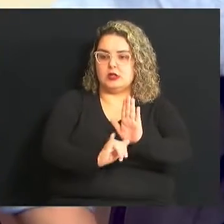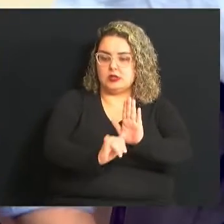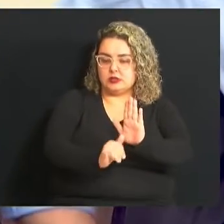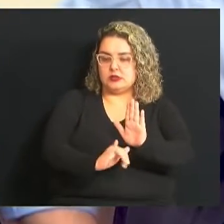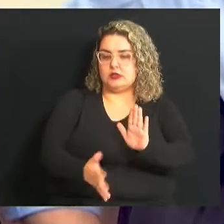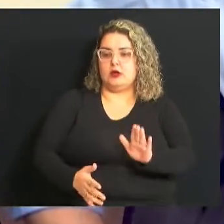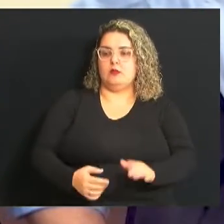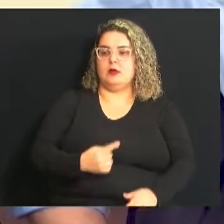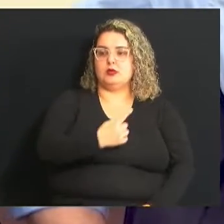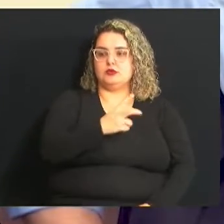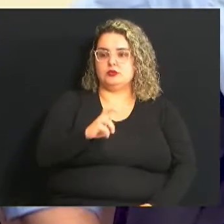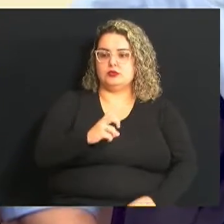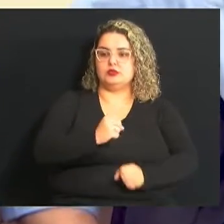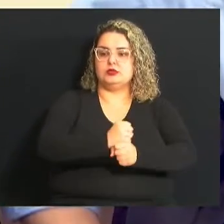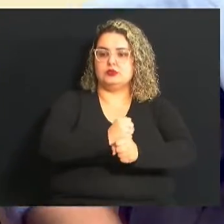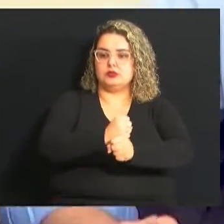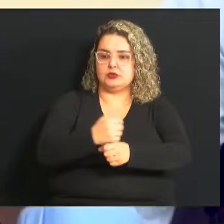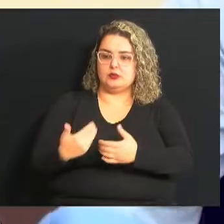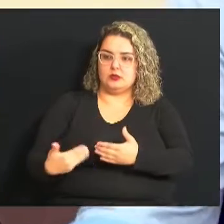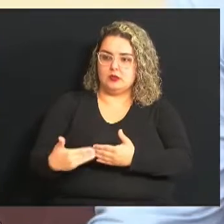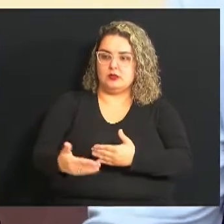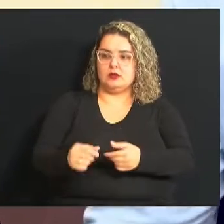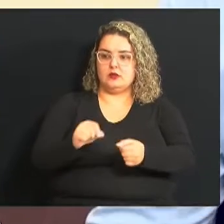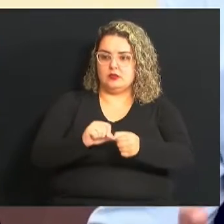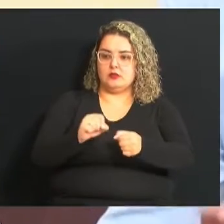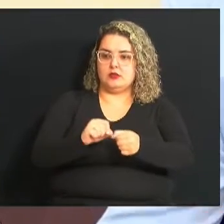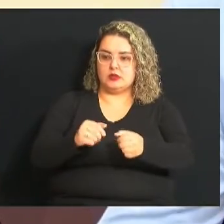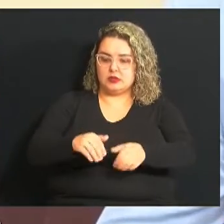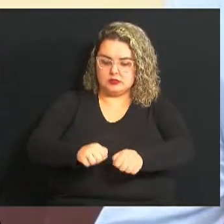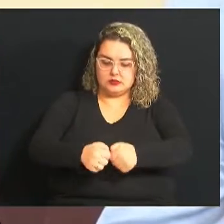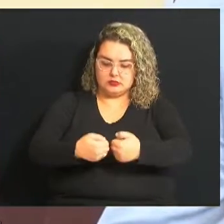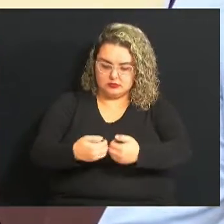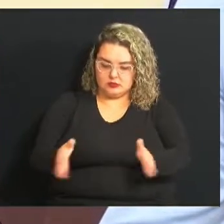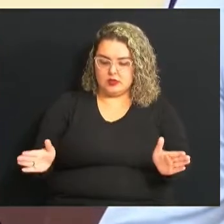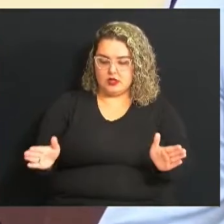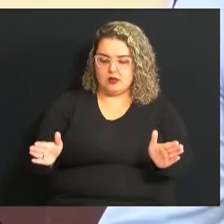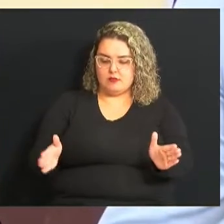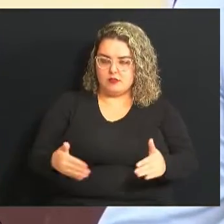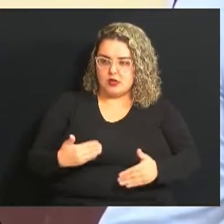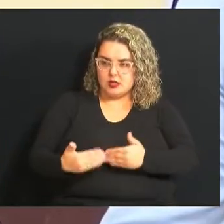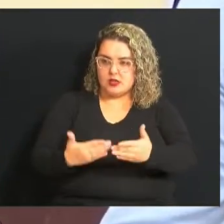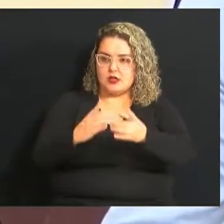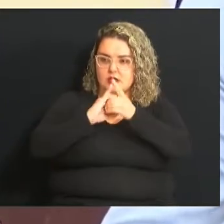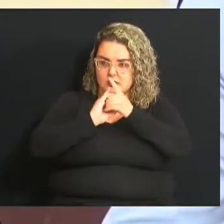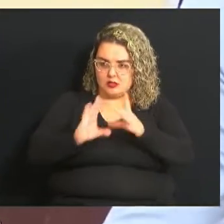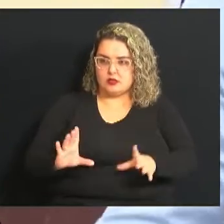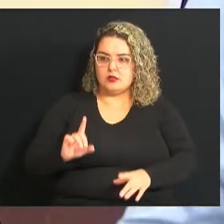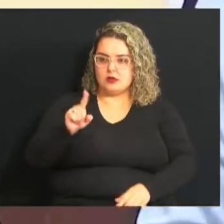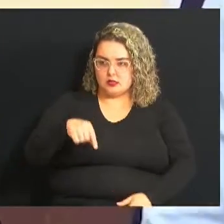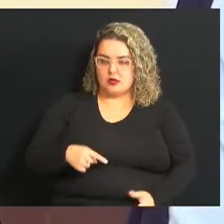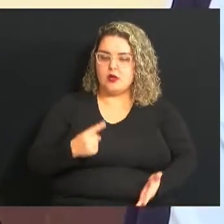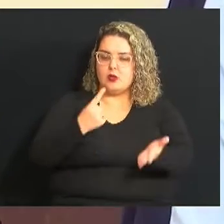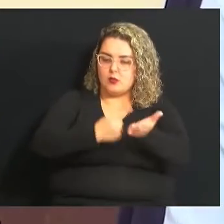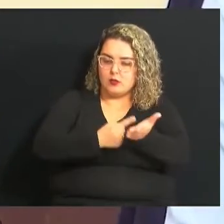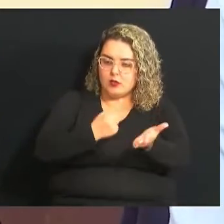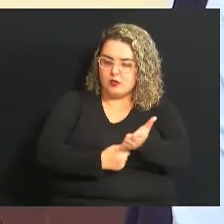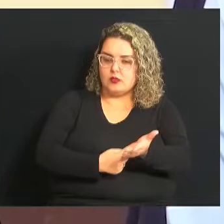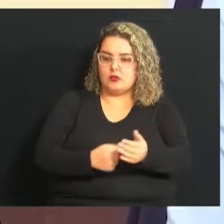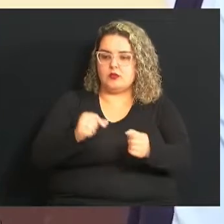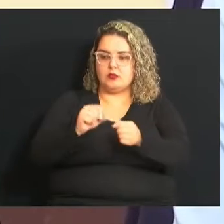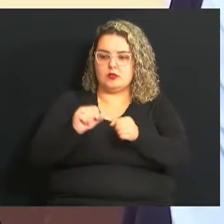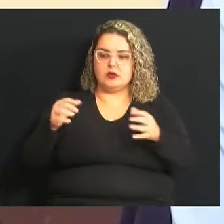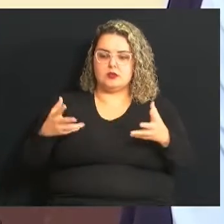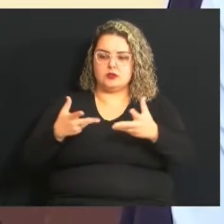15 anos. Então, eu acho que fazer esse processo aberto, esse processo democrático, é um pacto com que a gente faz com toda